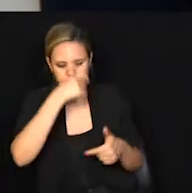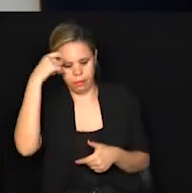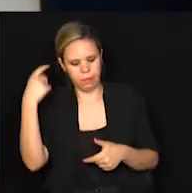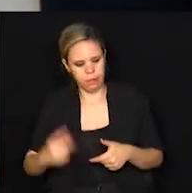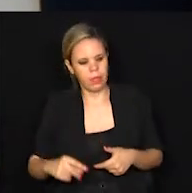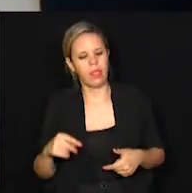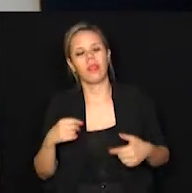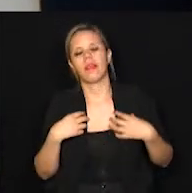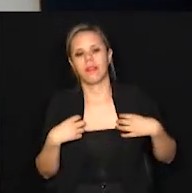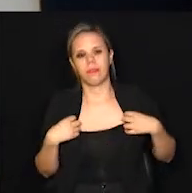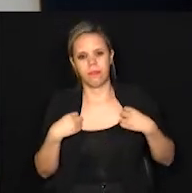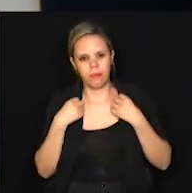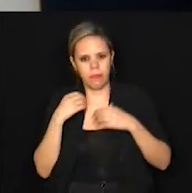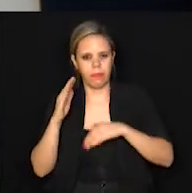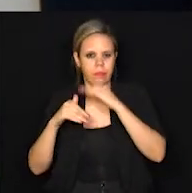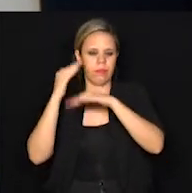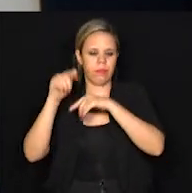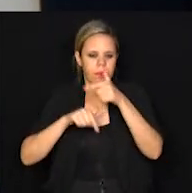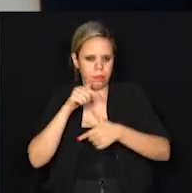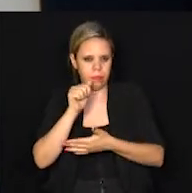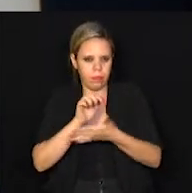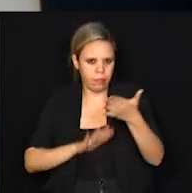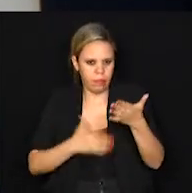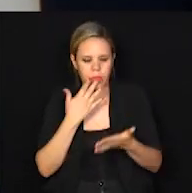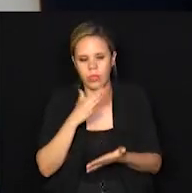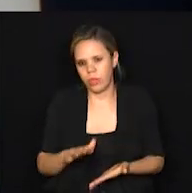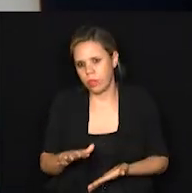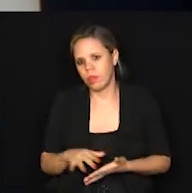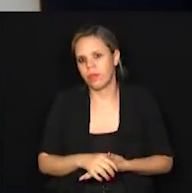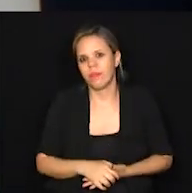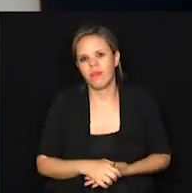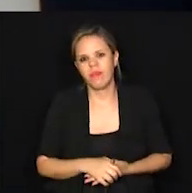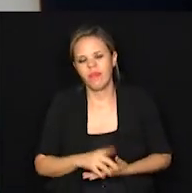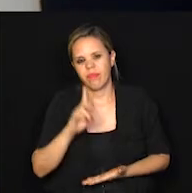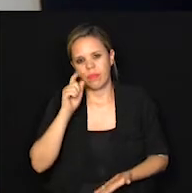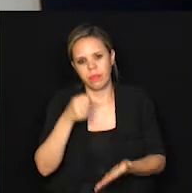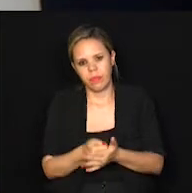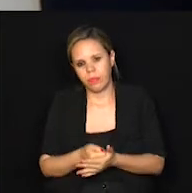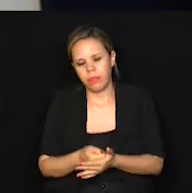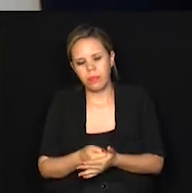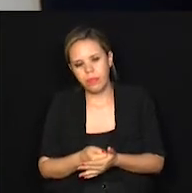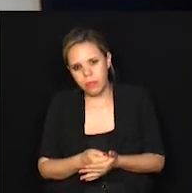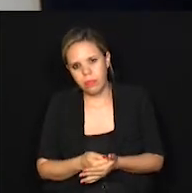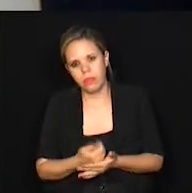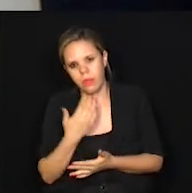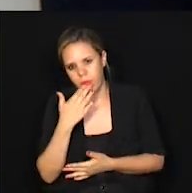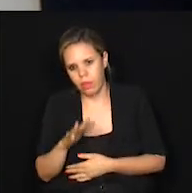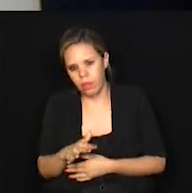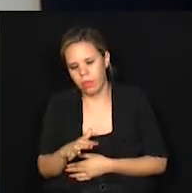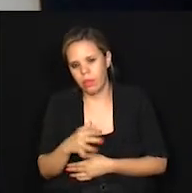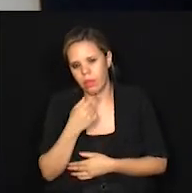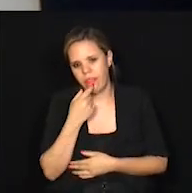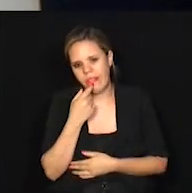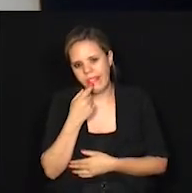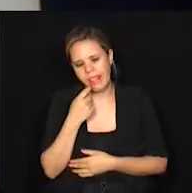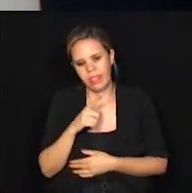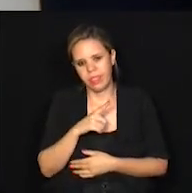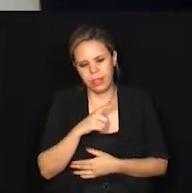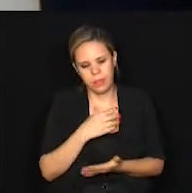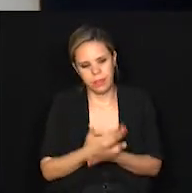funcionários essenciais vão continuar trabalhando. Então, esses são alguns exemplos, né, que